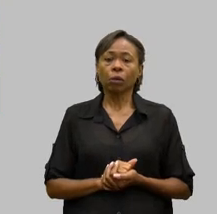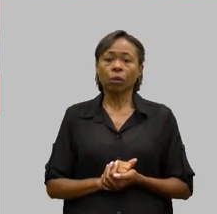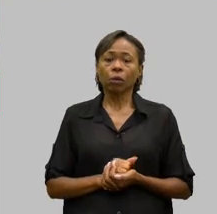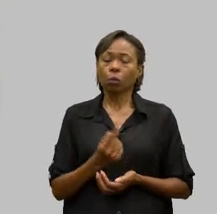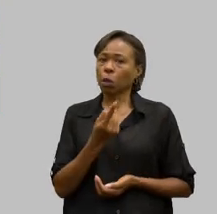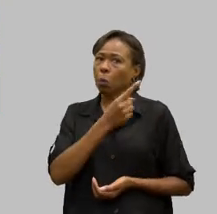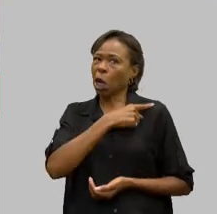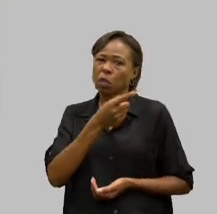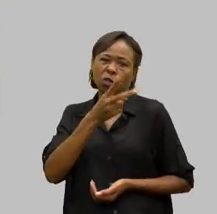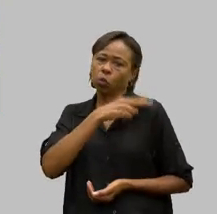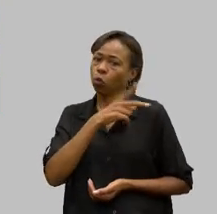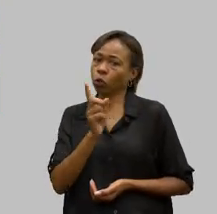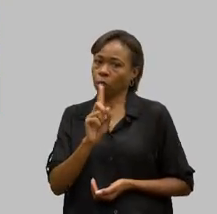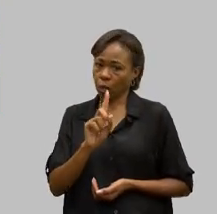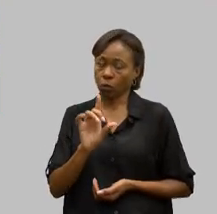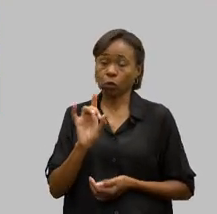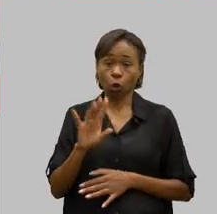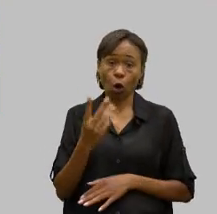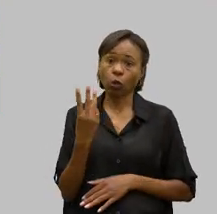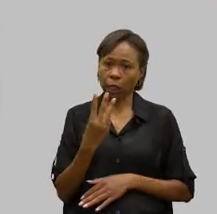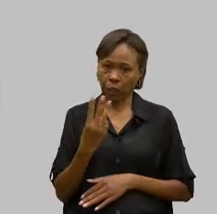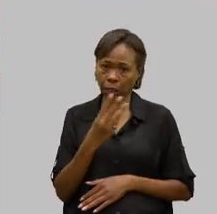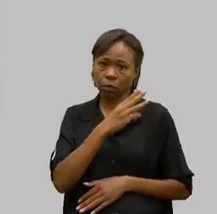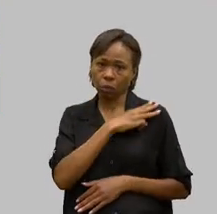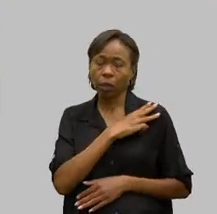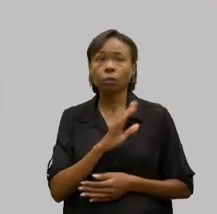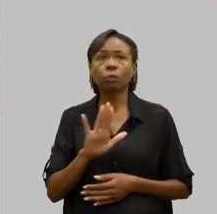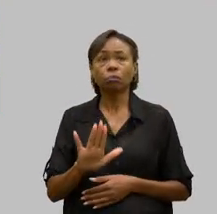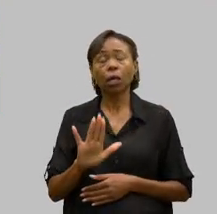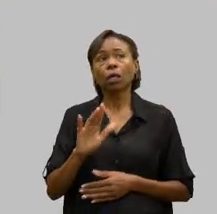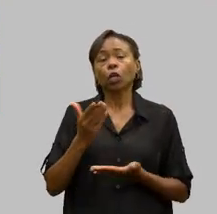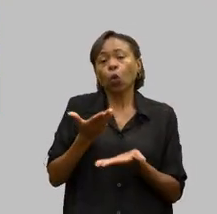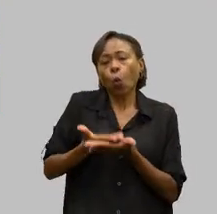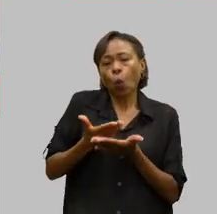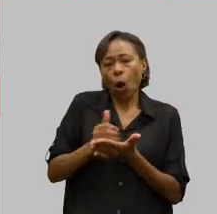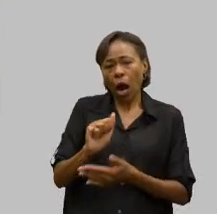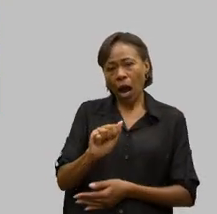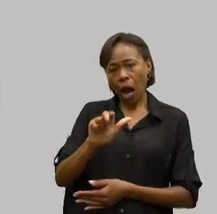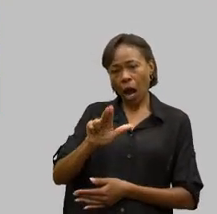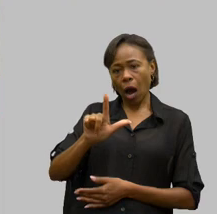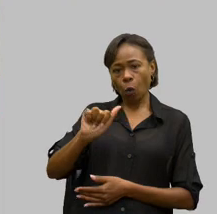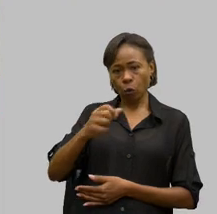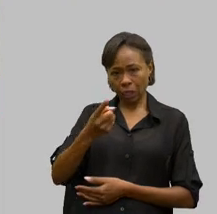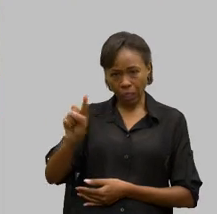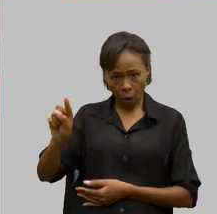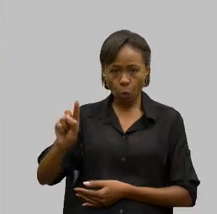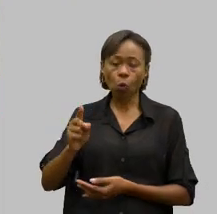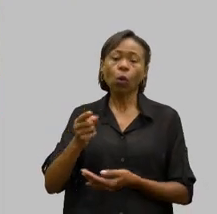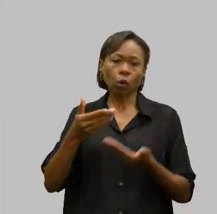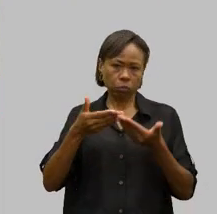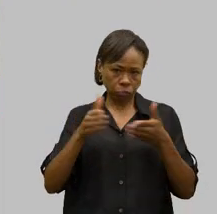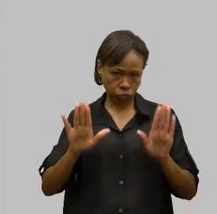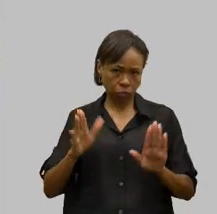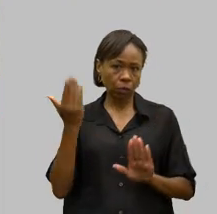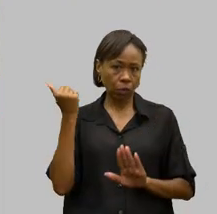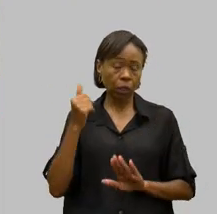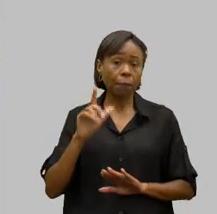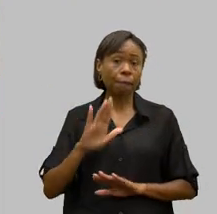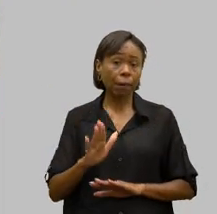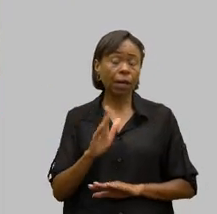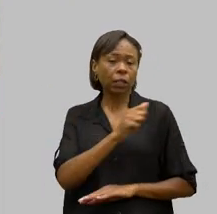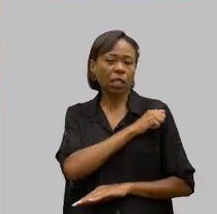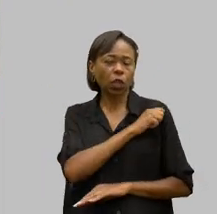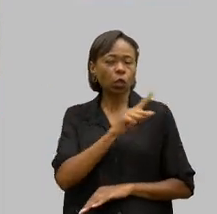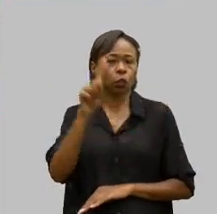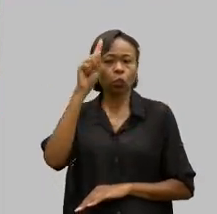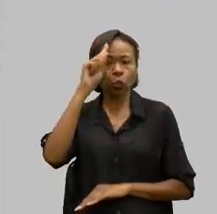primeiro e não fazeram o outro. Sobre o aulão, nós tivemos um aulão inaugural, mas os alunos têm todos os dias, se não me